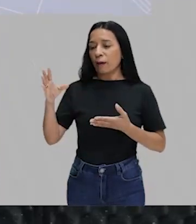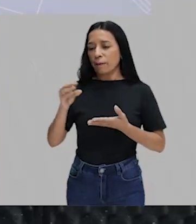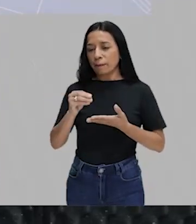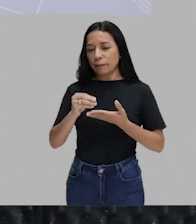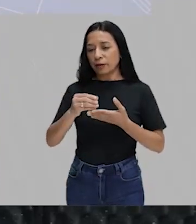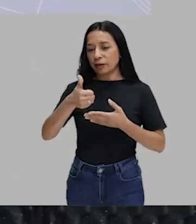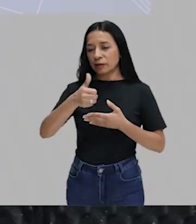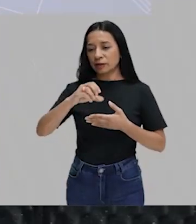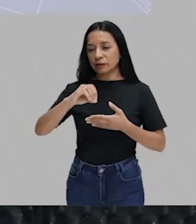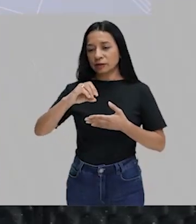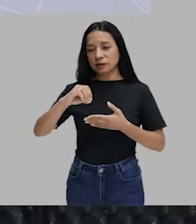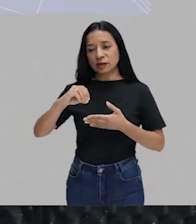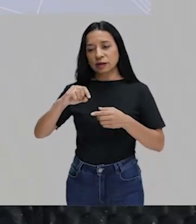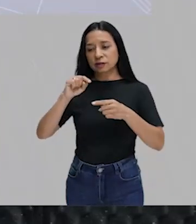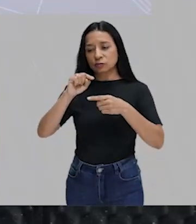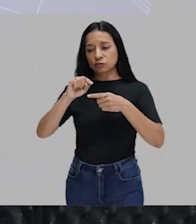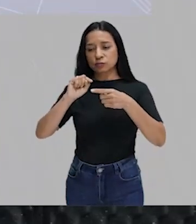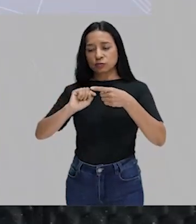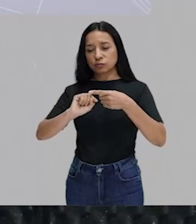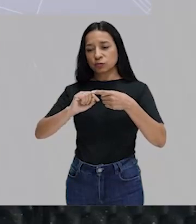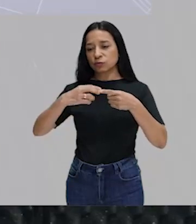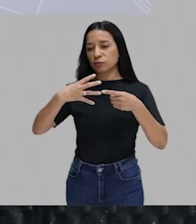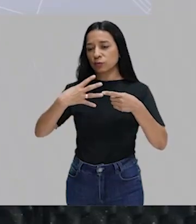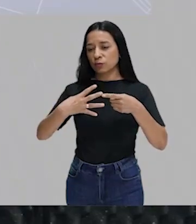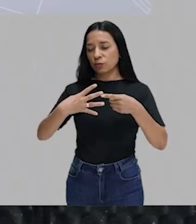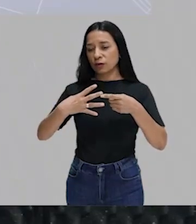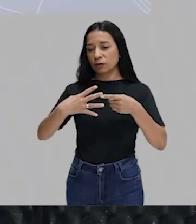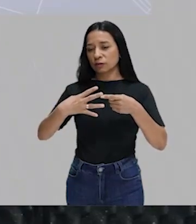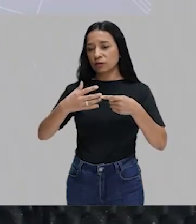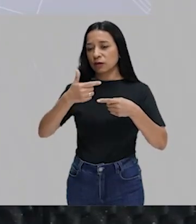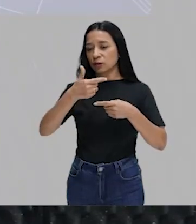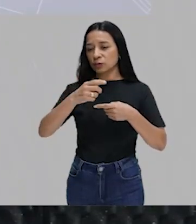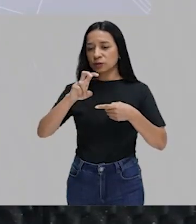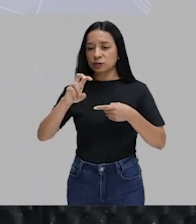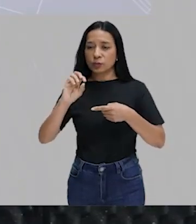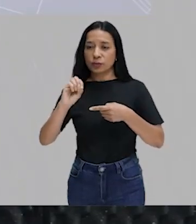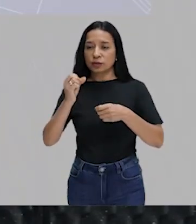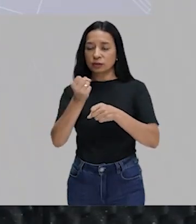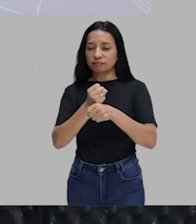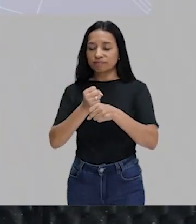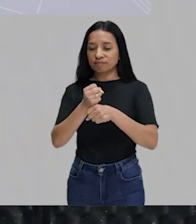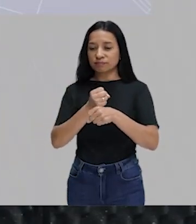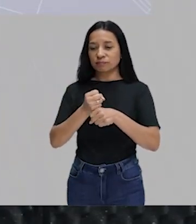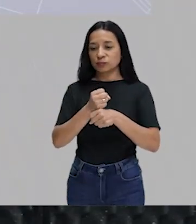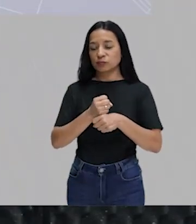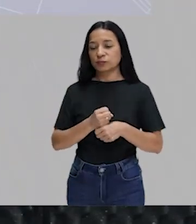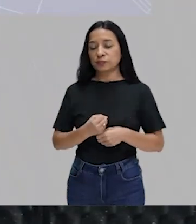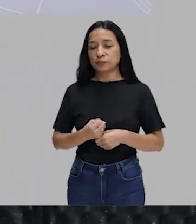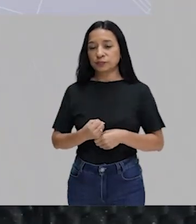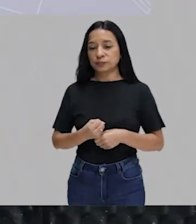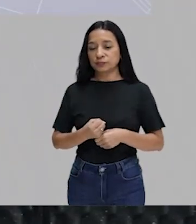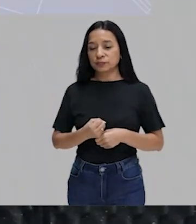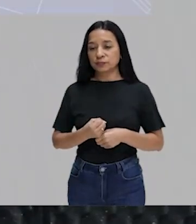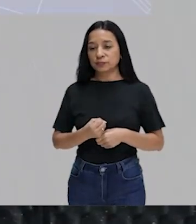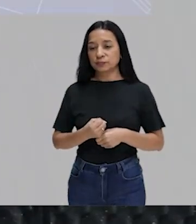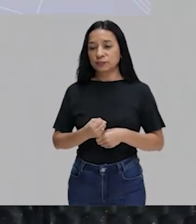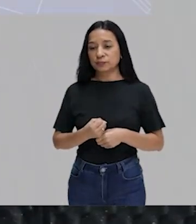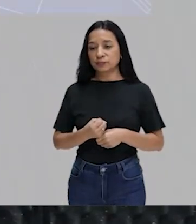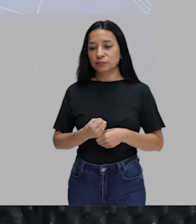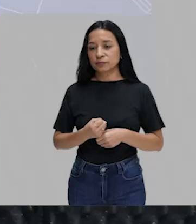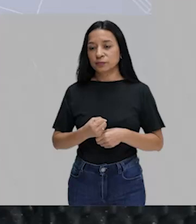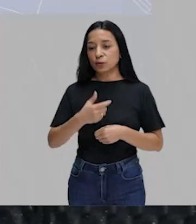ter 250 anos, não é assim? 250 mais 250 não dá 500? E mais 500 vai dar um século. Então,